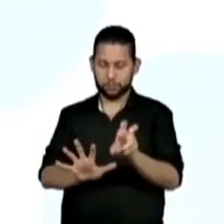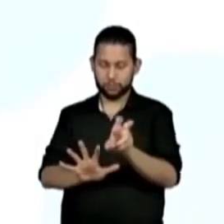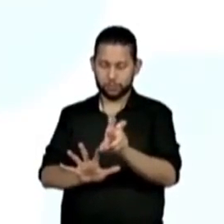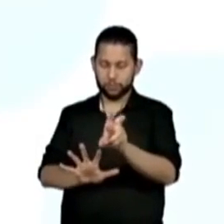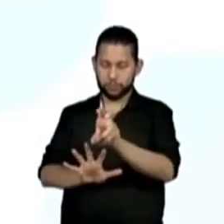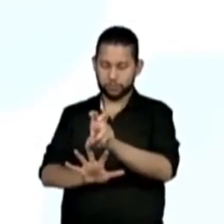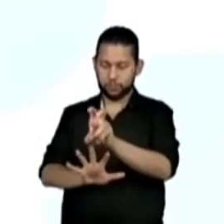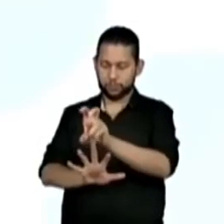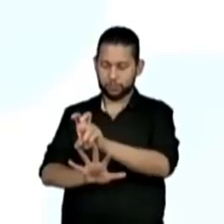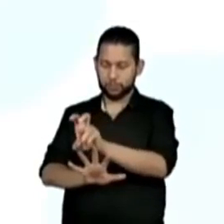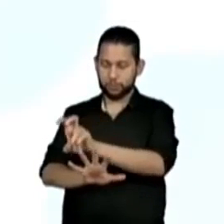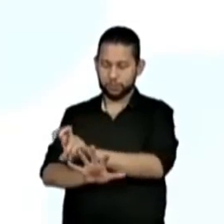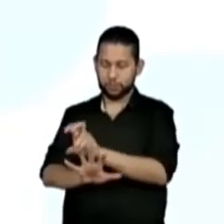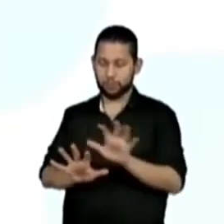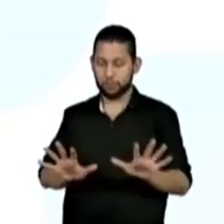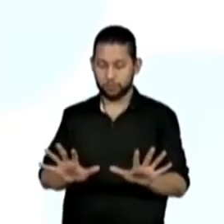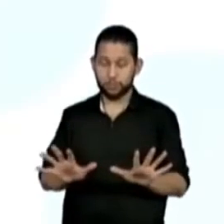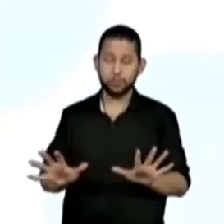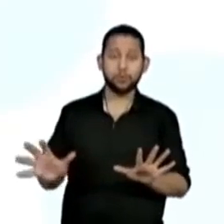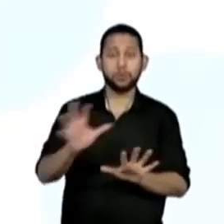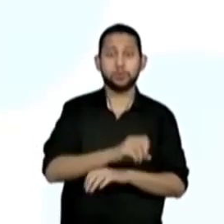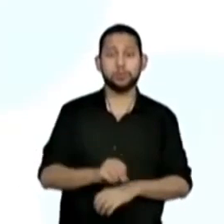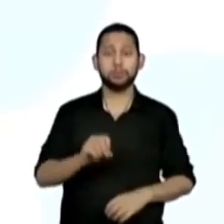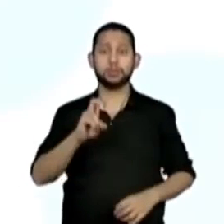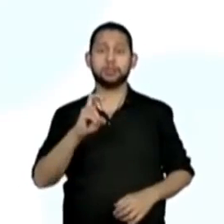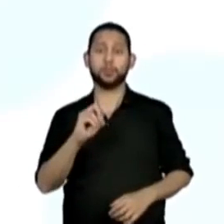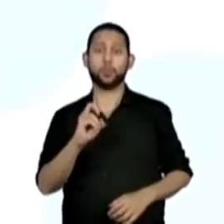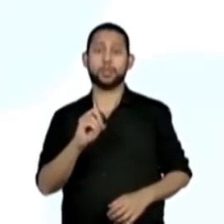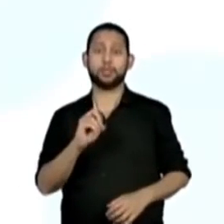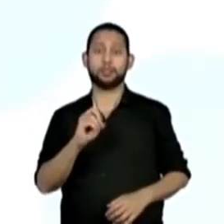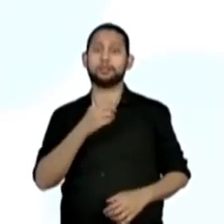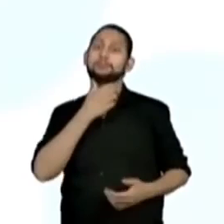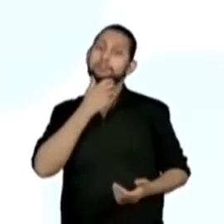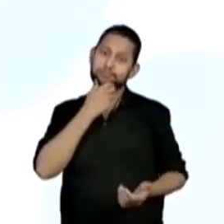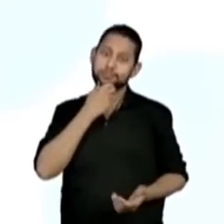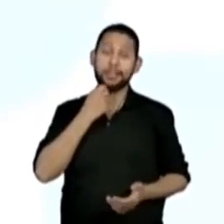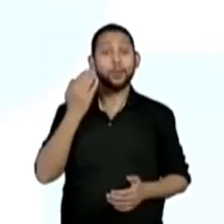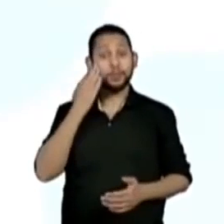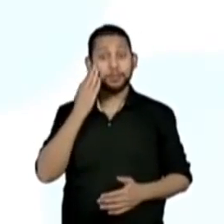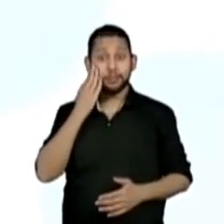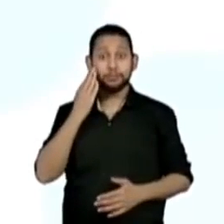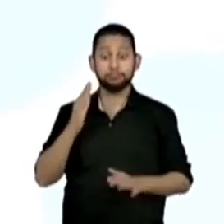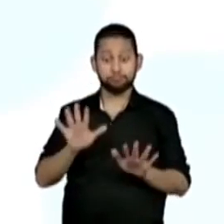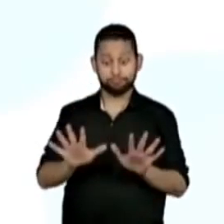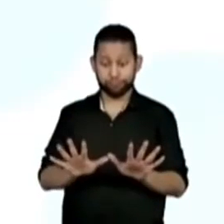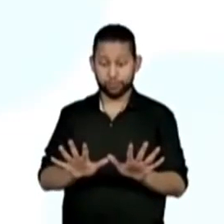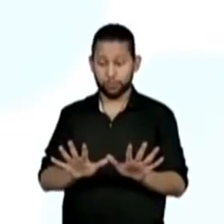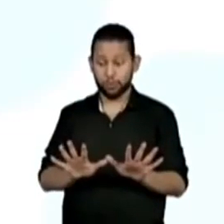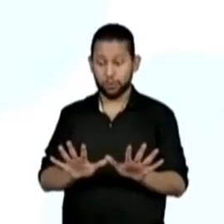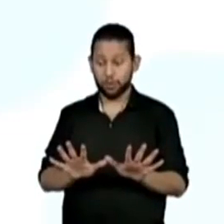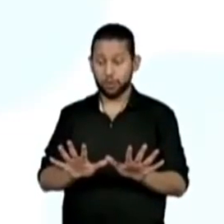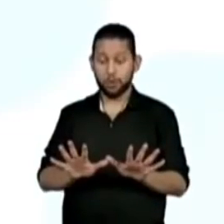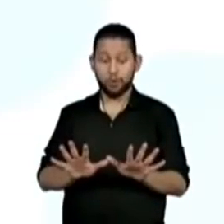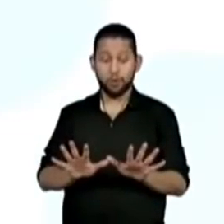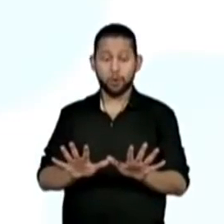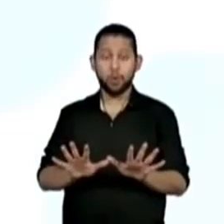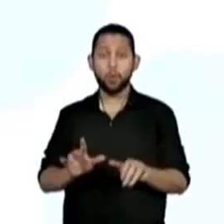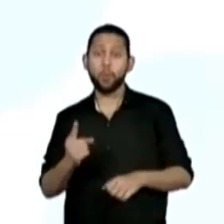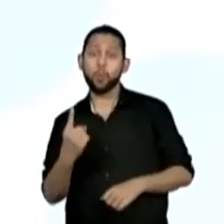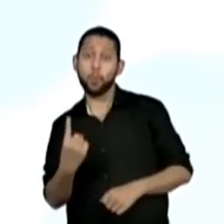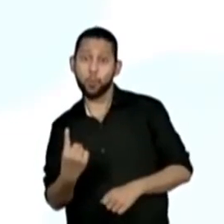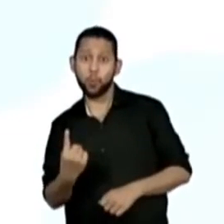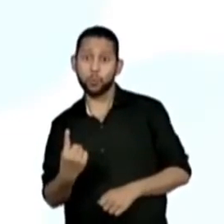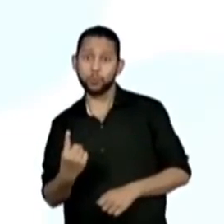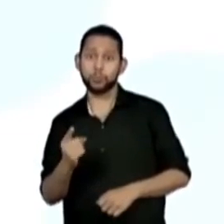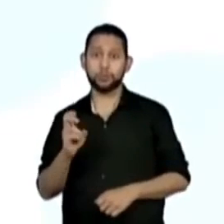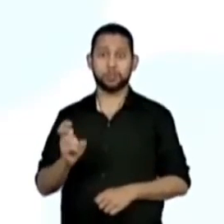50 e do vou subtrair os R 5 de desconto porque